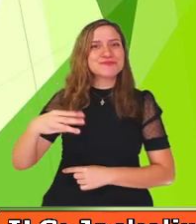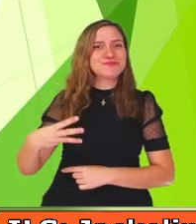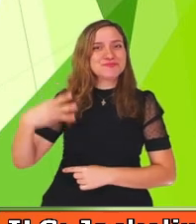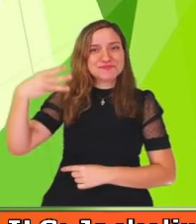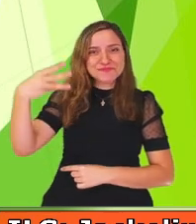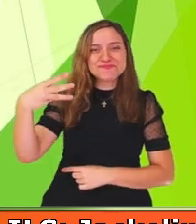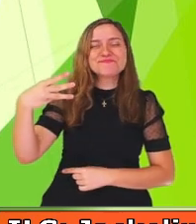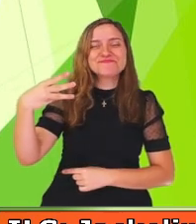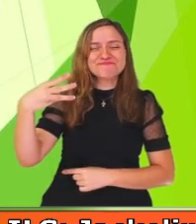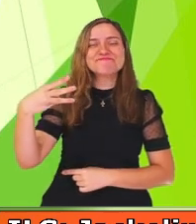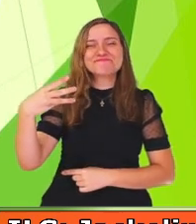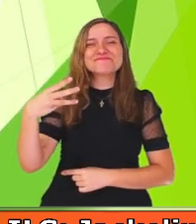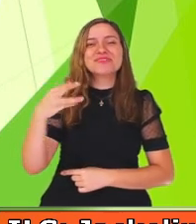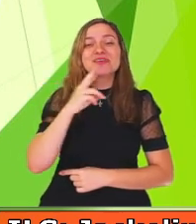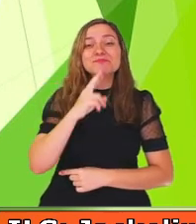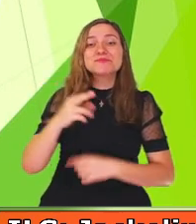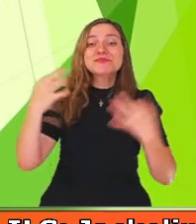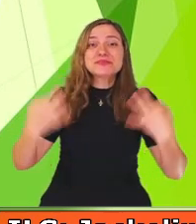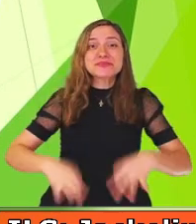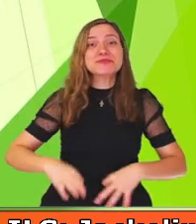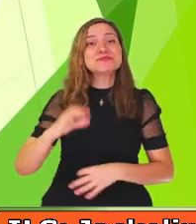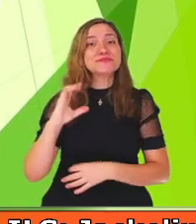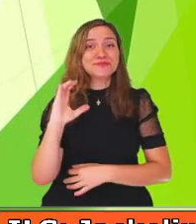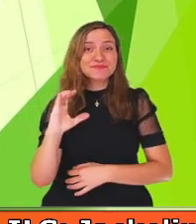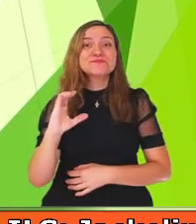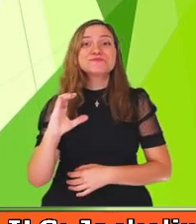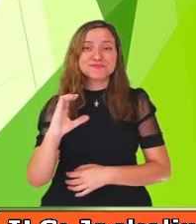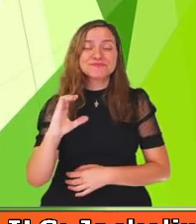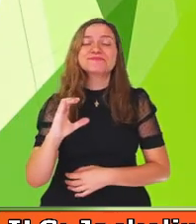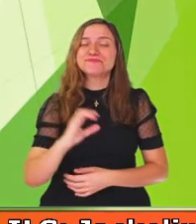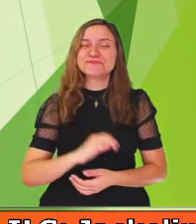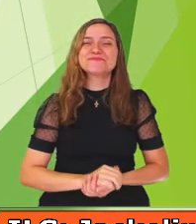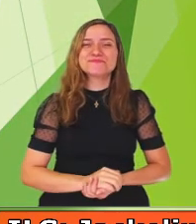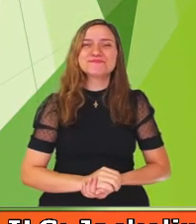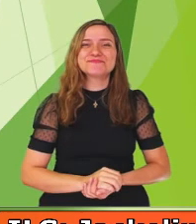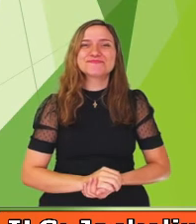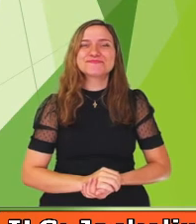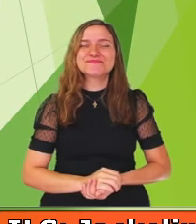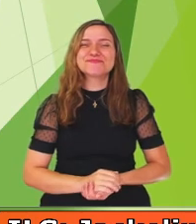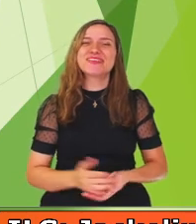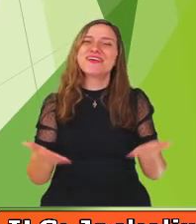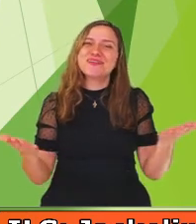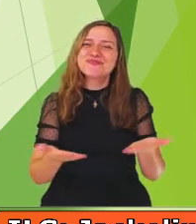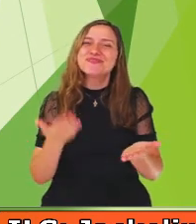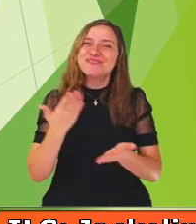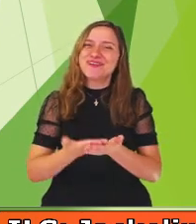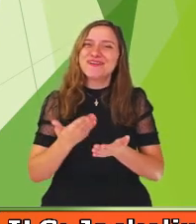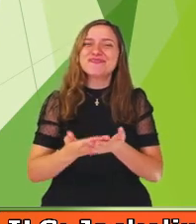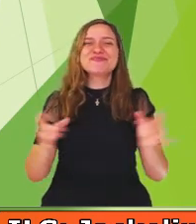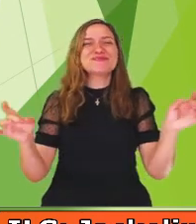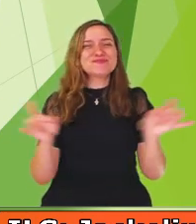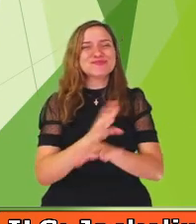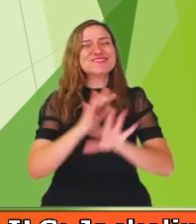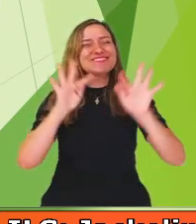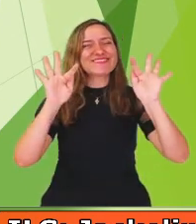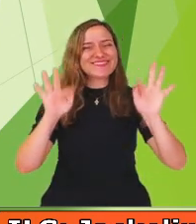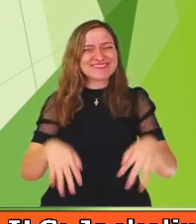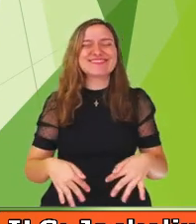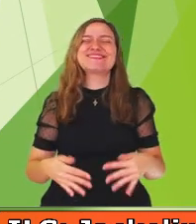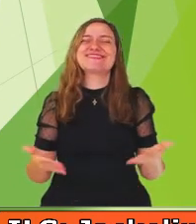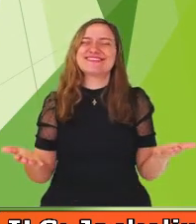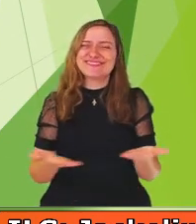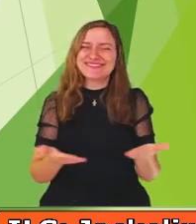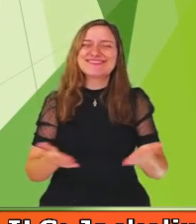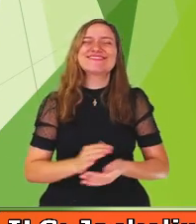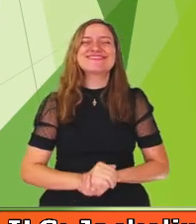metros cúbicos. Alternativa correta, letra C. Assim, nós finalizamos o estudo